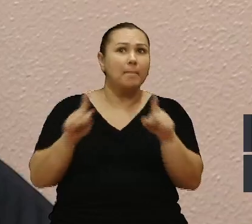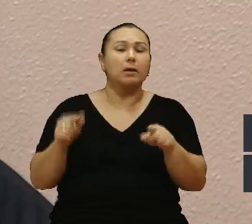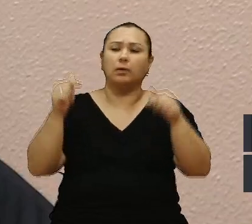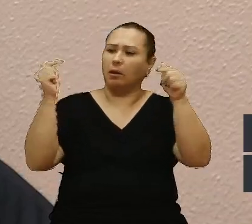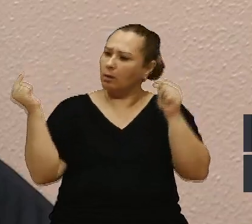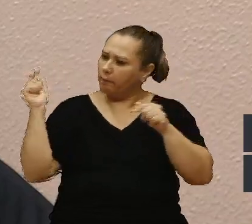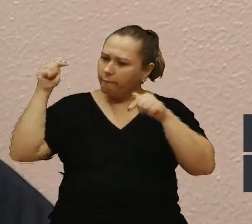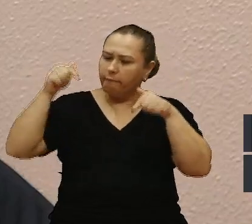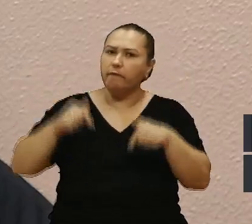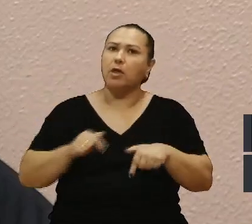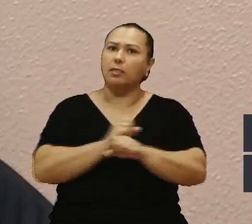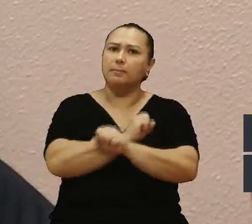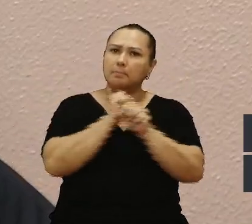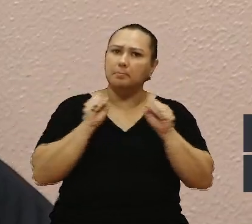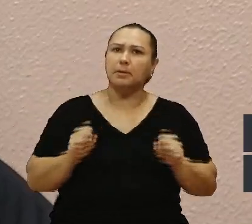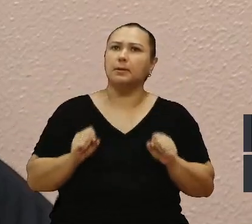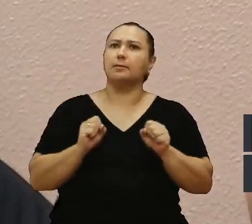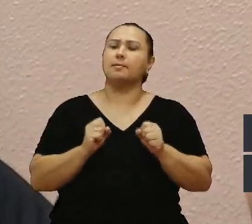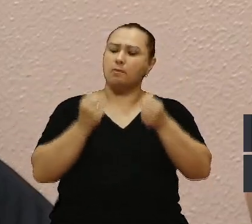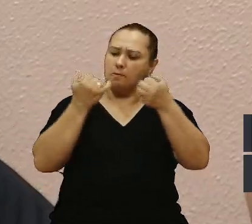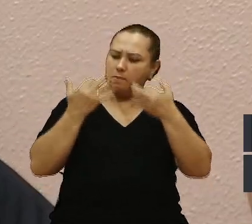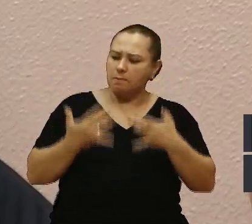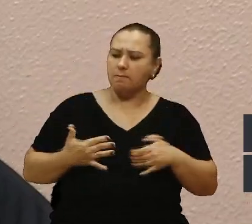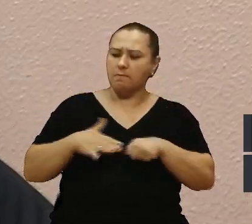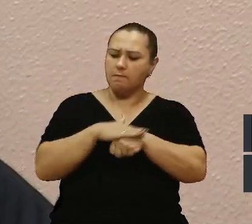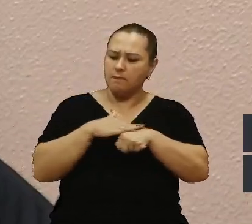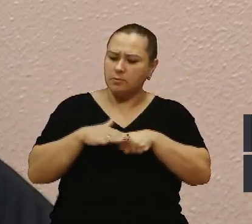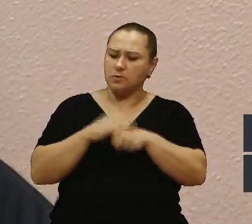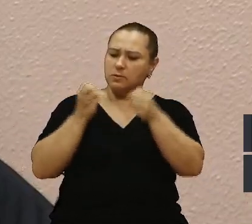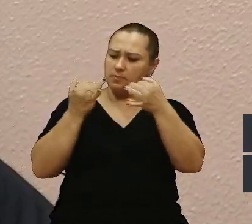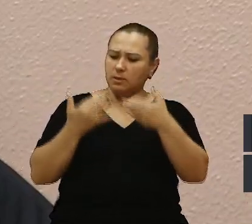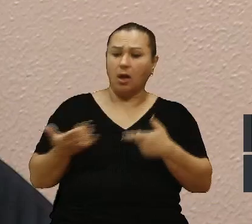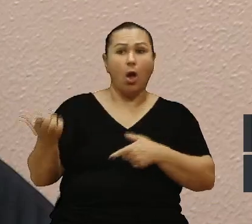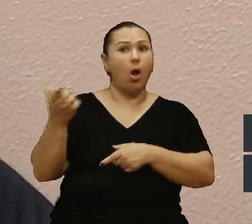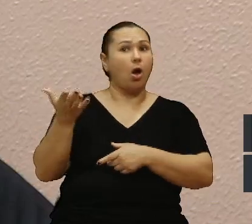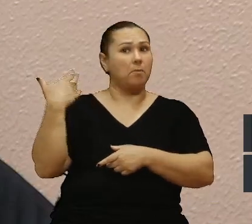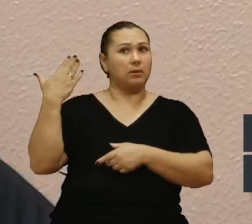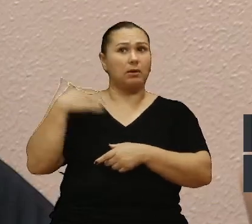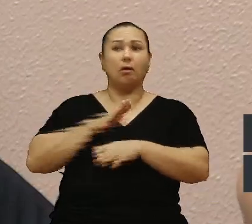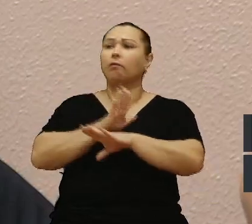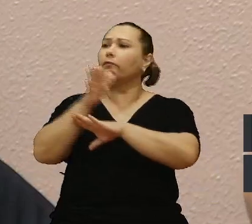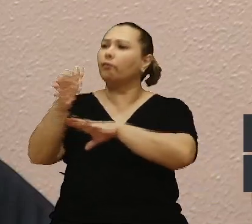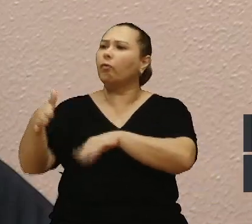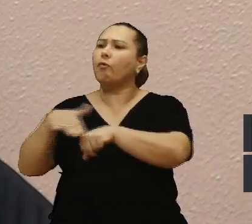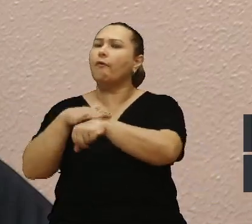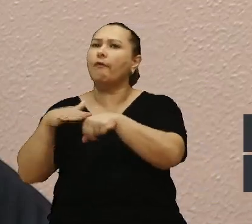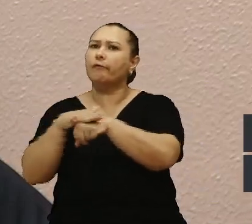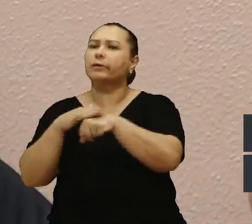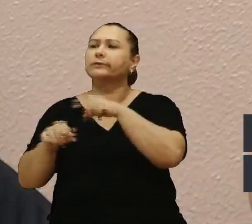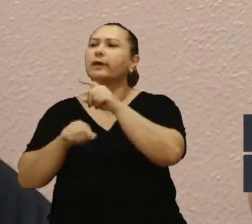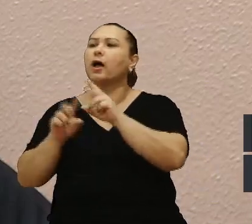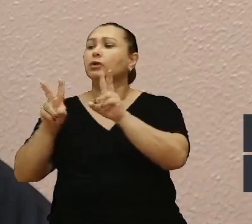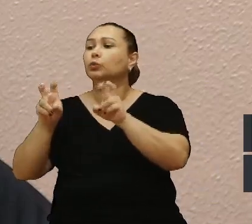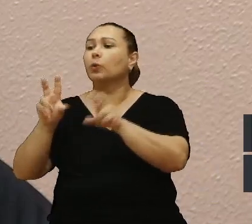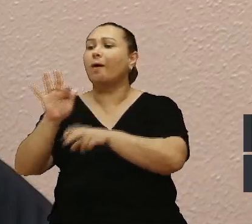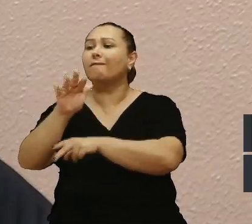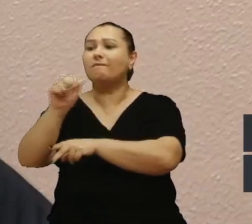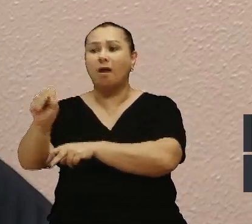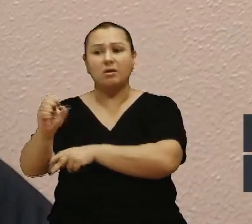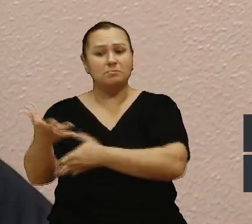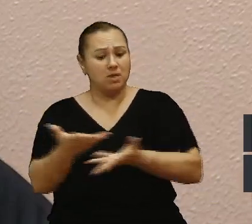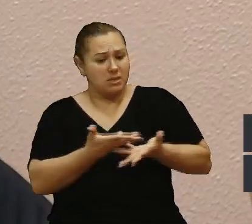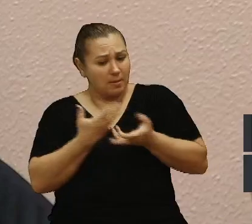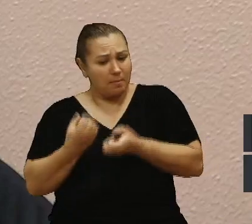inteira, explicou, falou. Outro dia fui lá conversar com ele, inclusive, sobre a questão da Fundação da Assistência Social. Ele me recebeu,